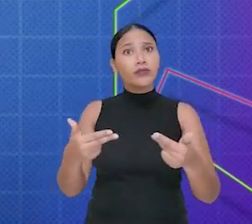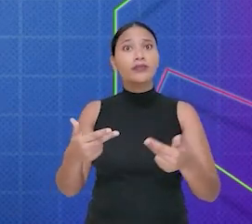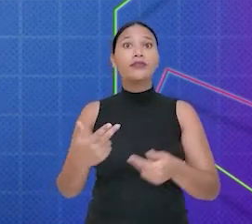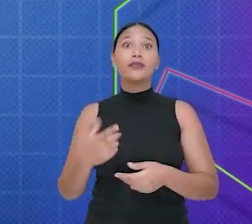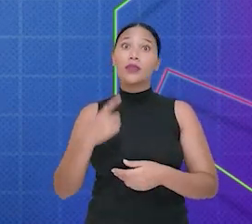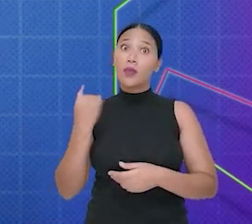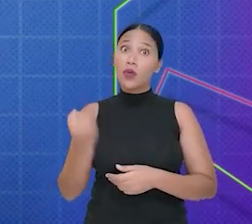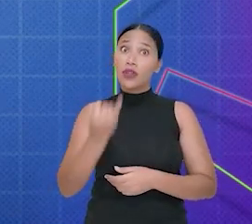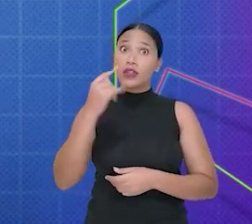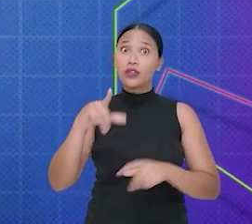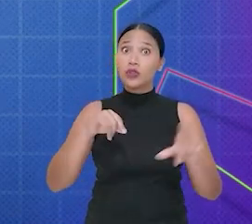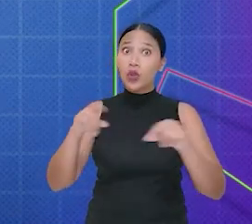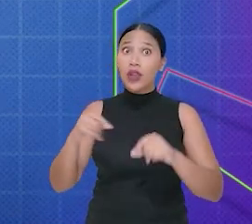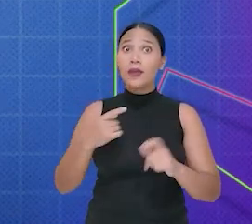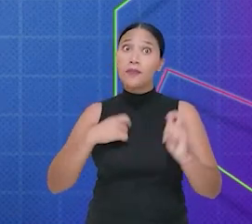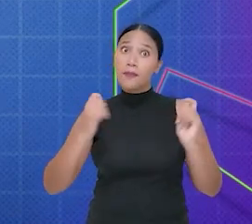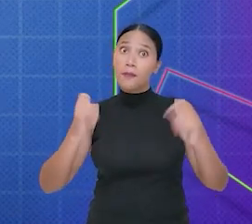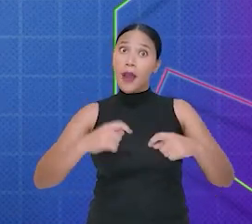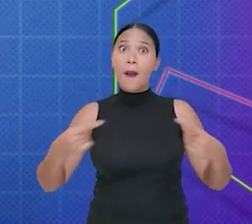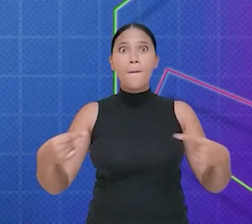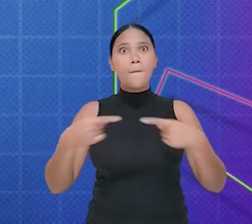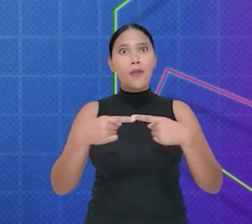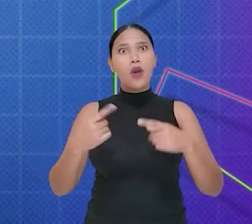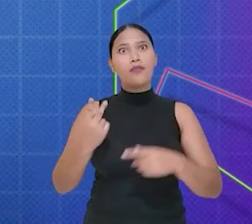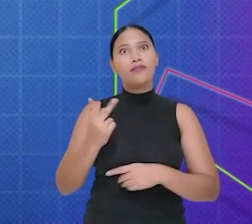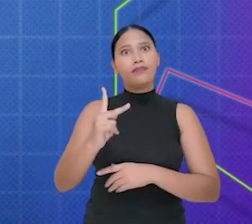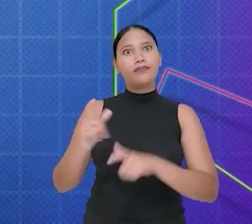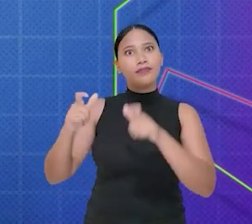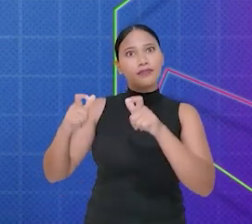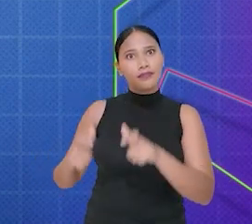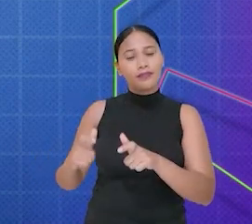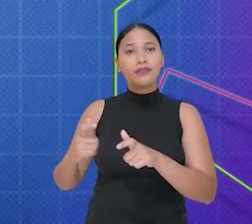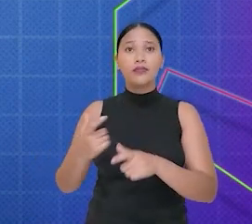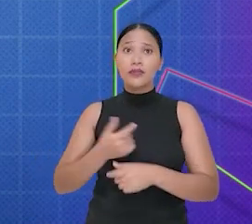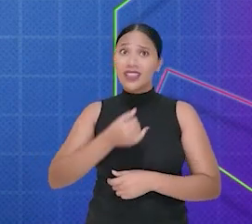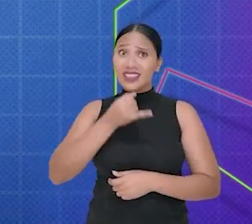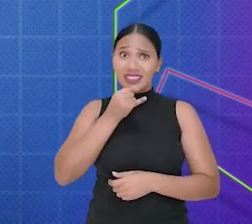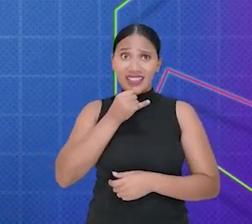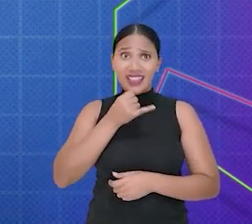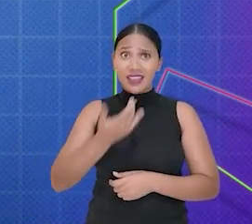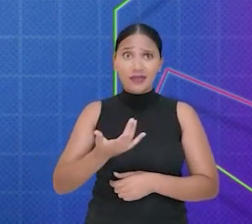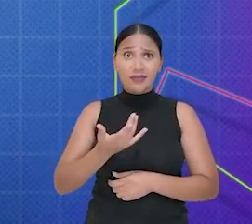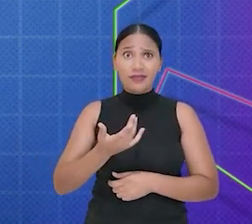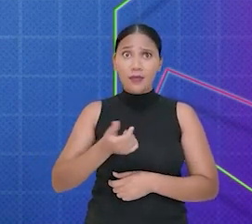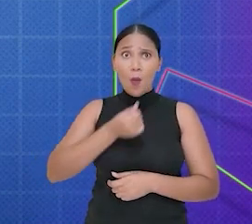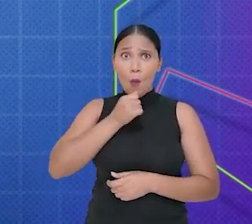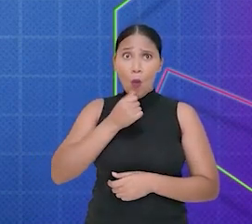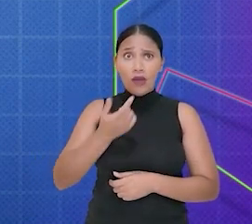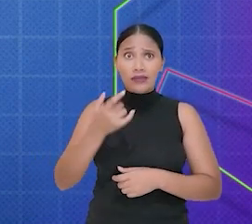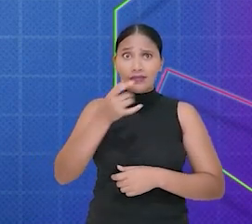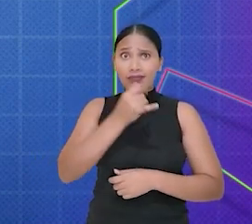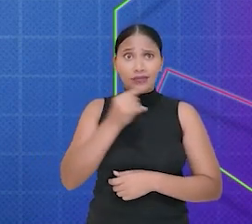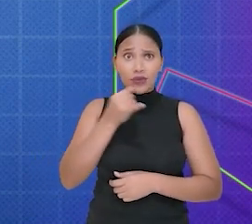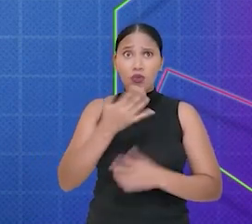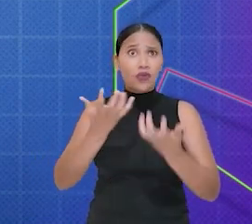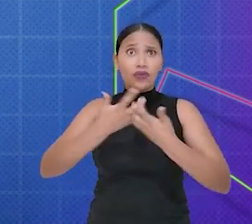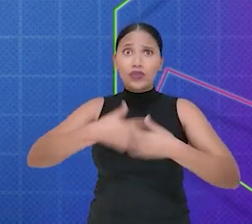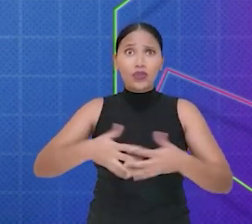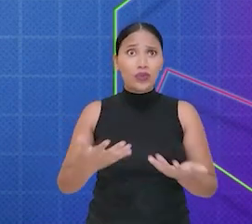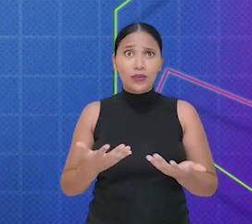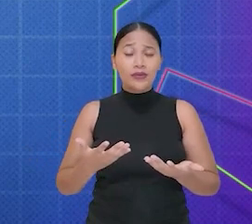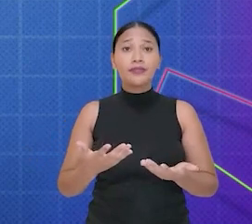do computador. É importante escolher uma que tenha capacidade adequada, pois um componente sem energia suficiente não